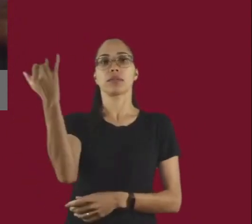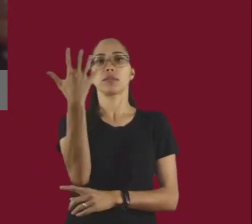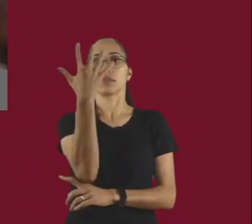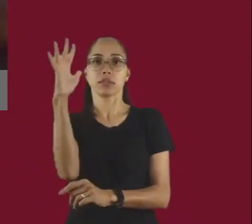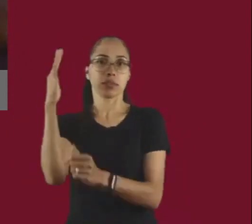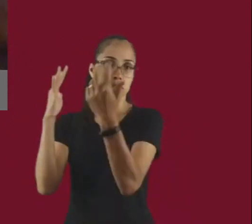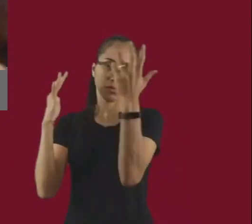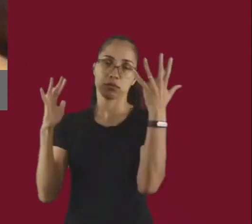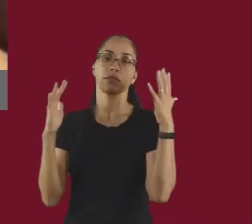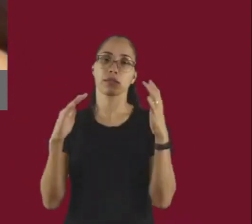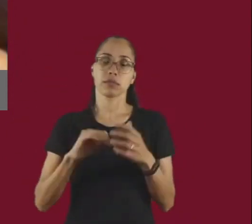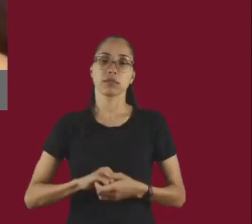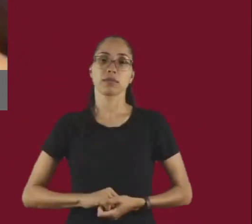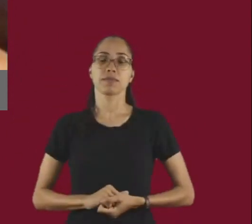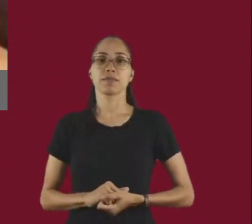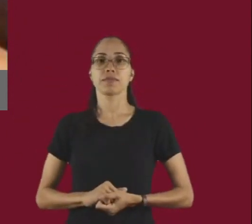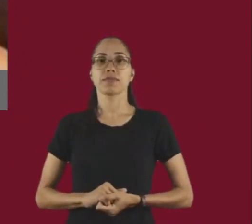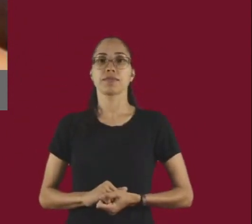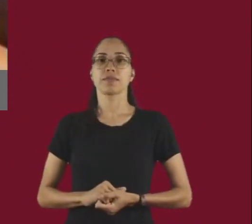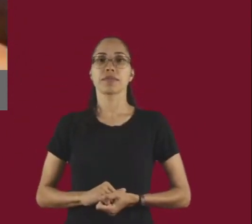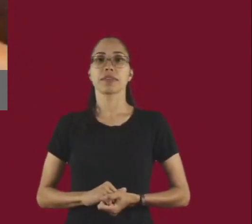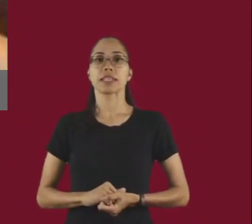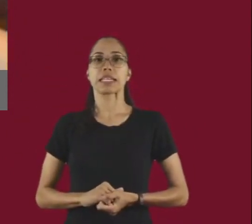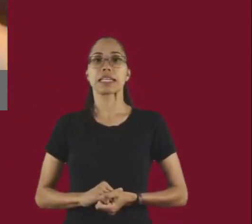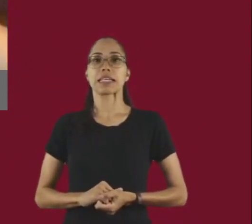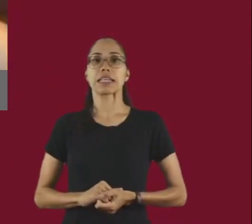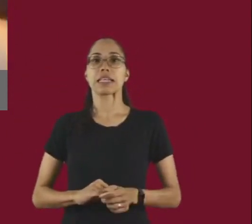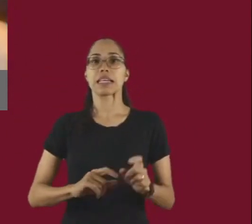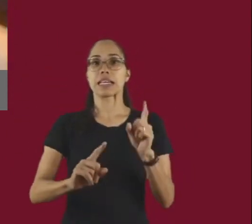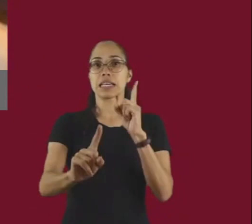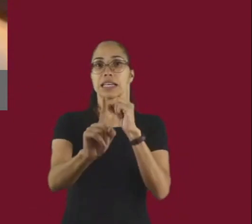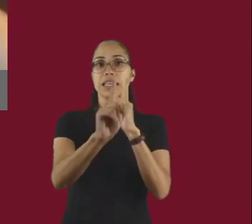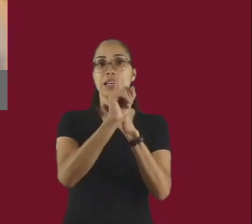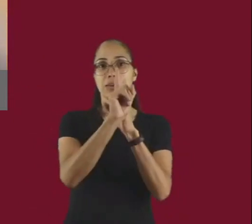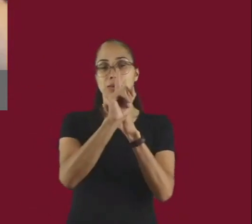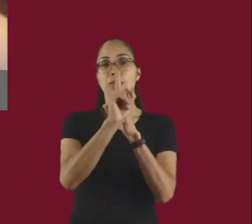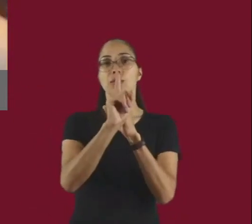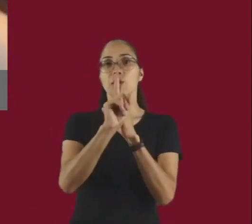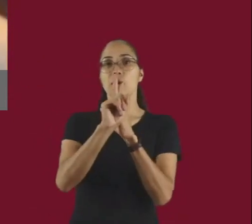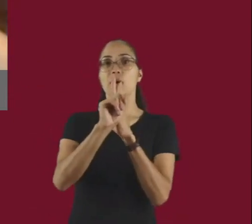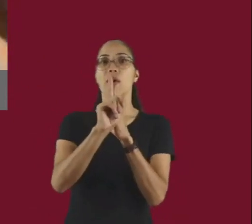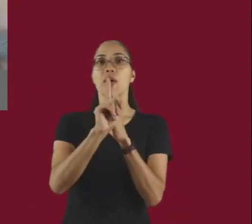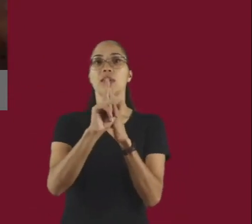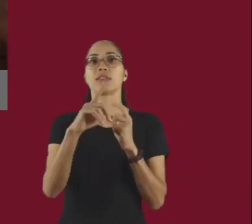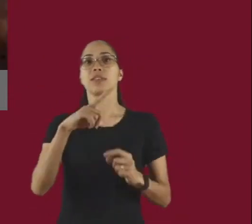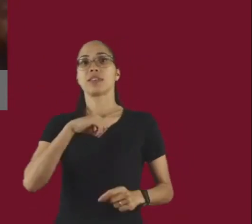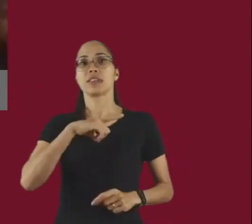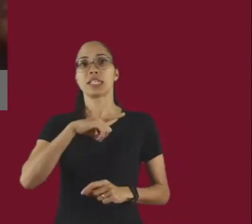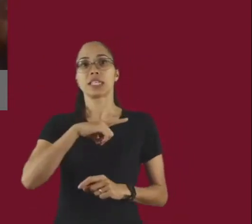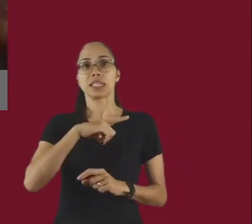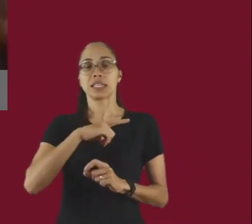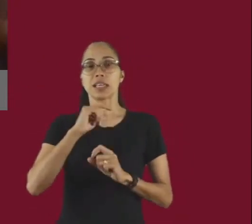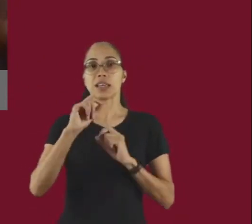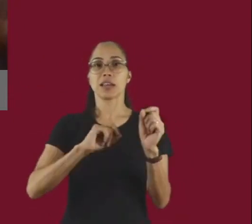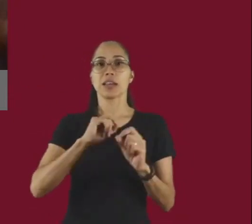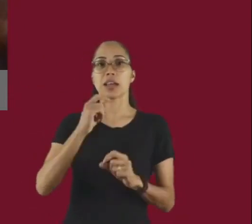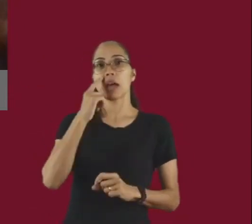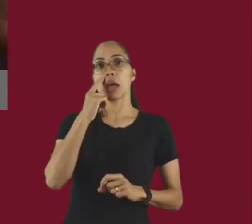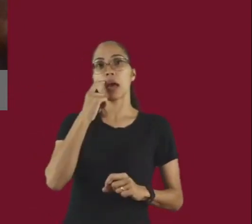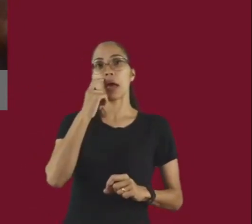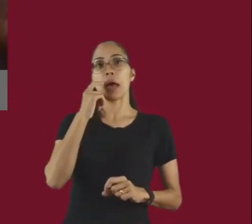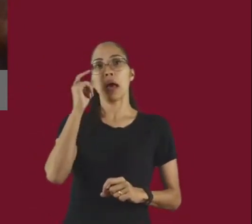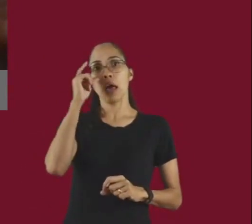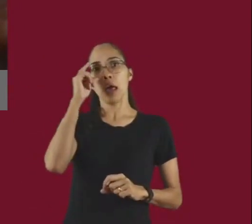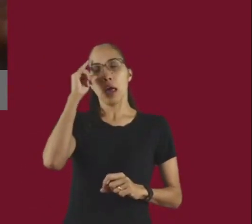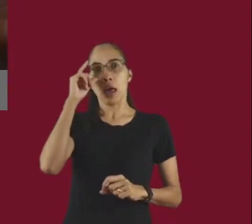Eu estava num dos encontros do nosso programa Micélio de Conformação de Jornalistas Floresta, estava a Fran Baniwa, né, que é